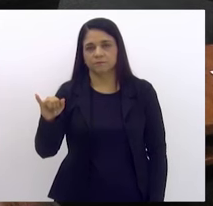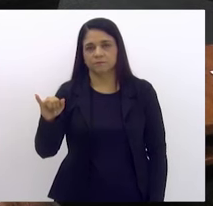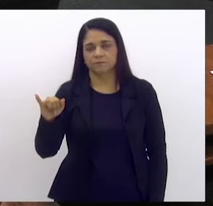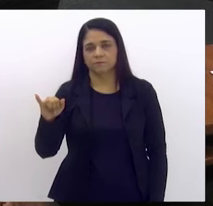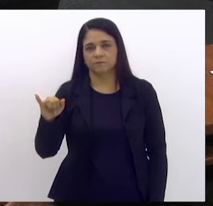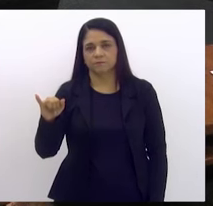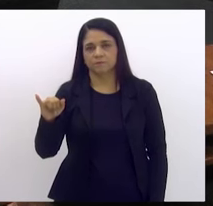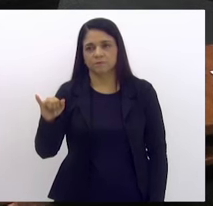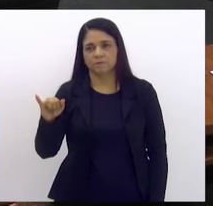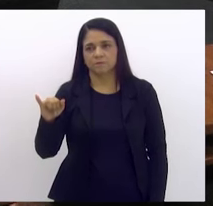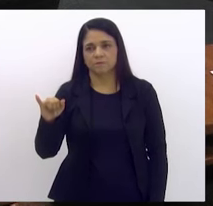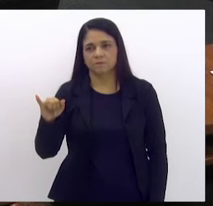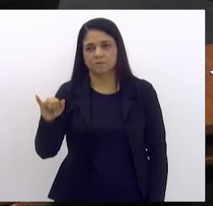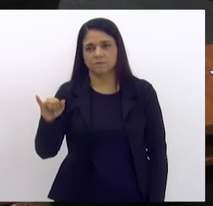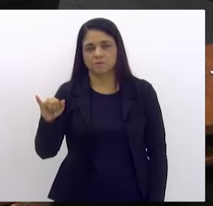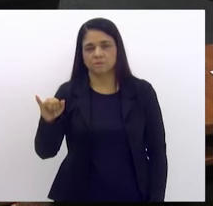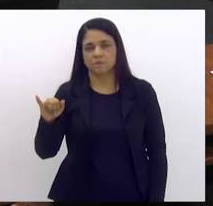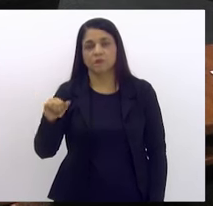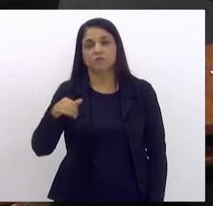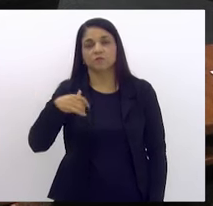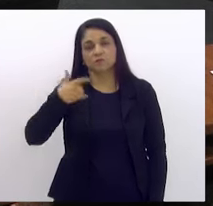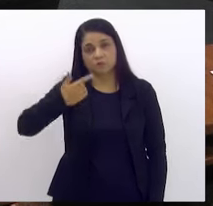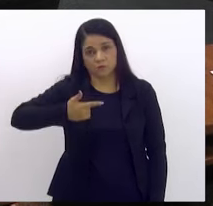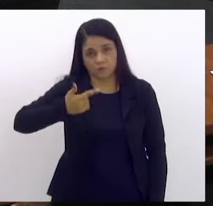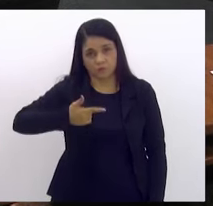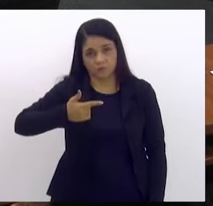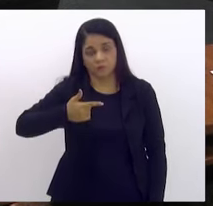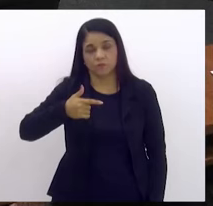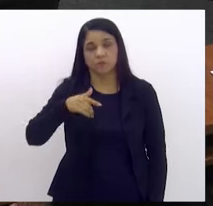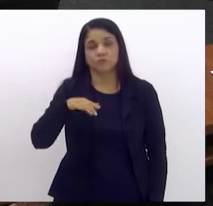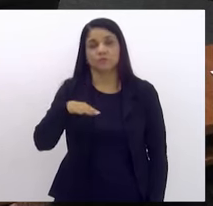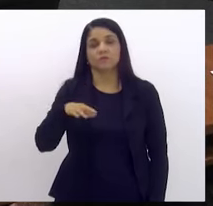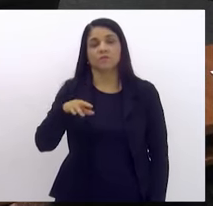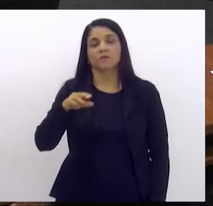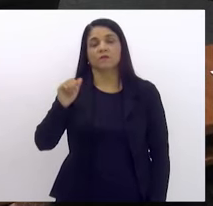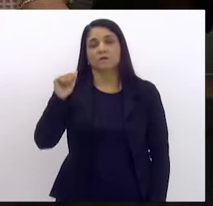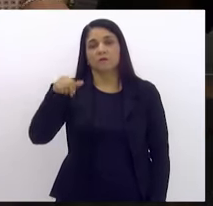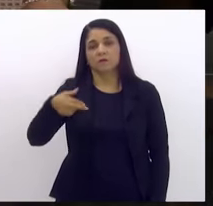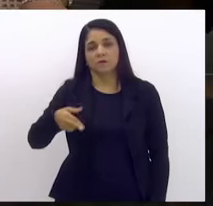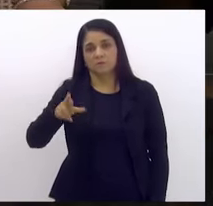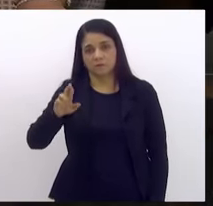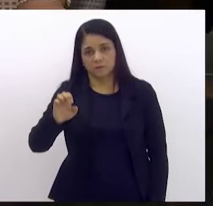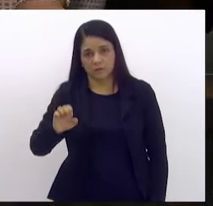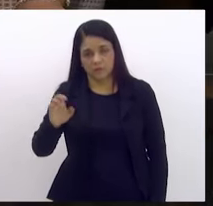A presidência será proceder à segunda chamada. André Correia,